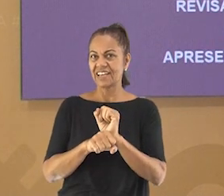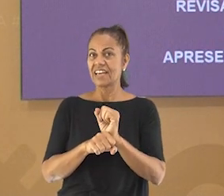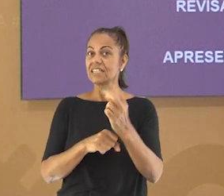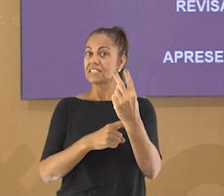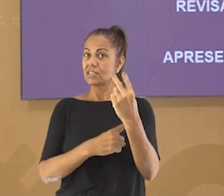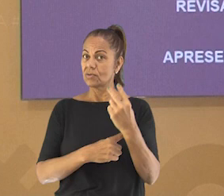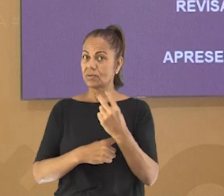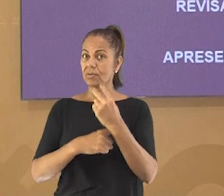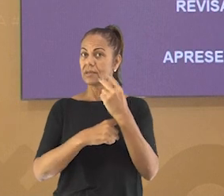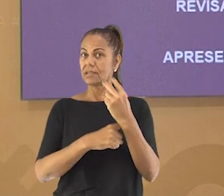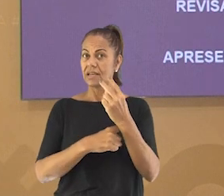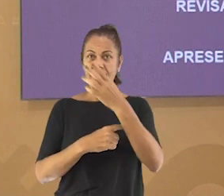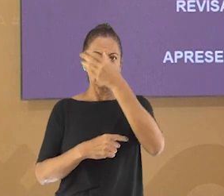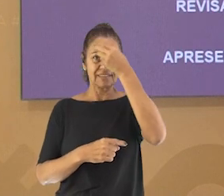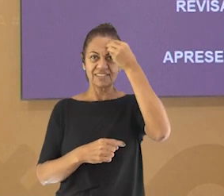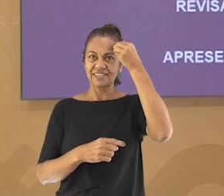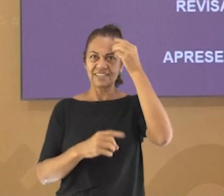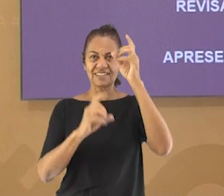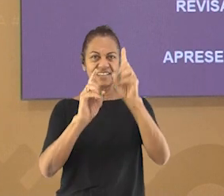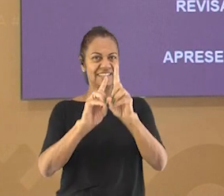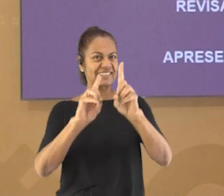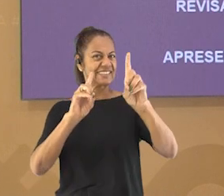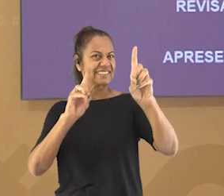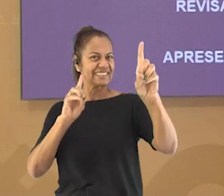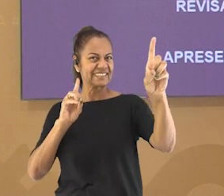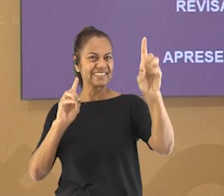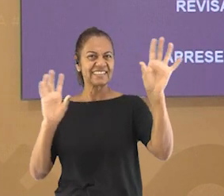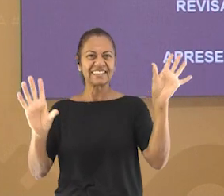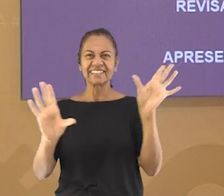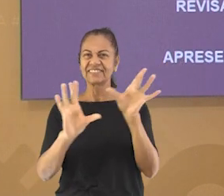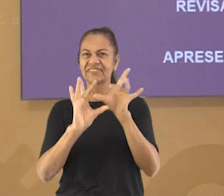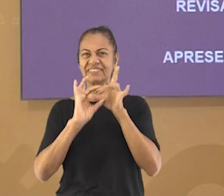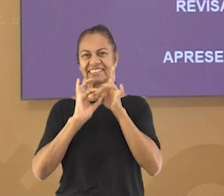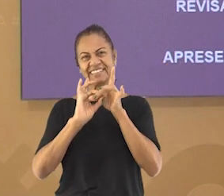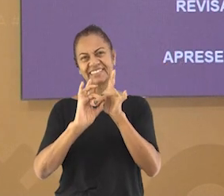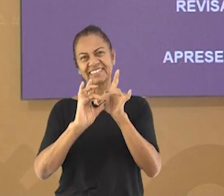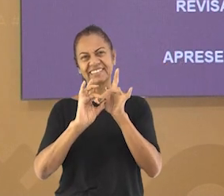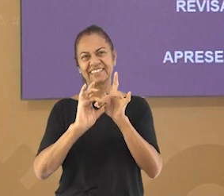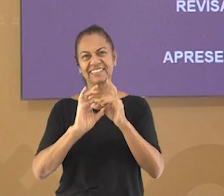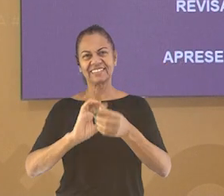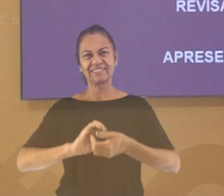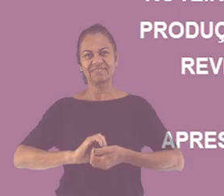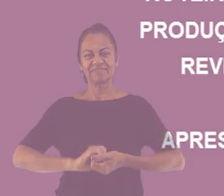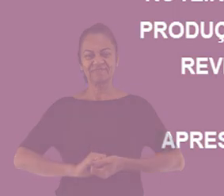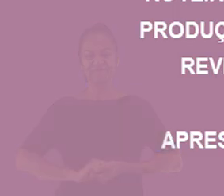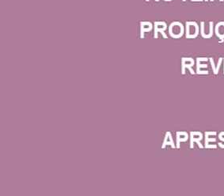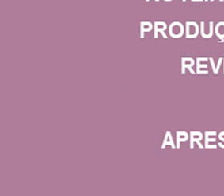não se esqueçam, mesmo distantes, nós estamos juntos. Até mais!